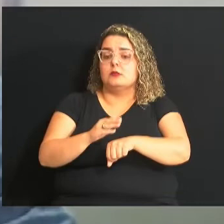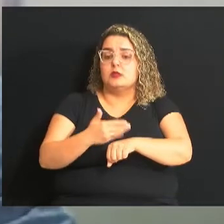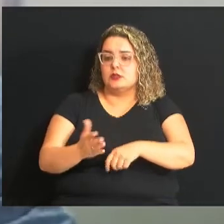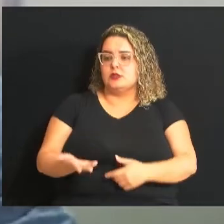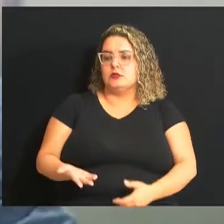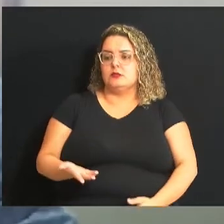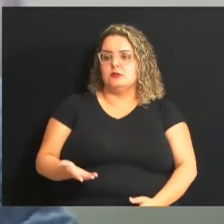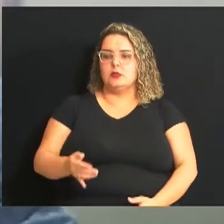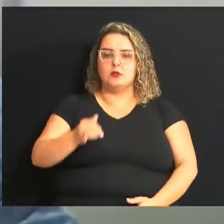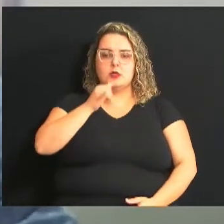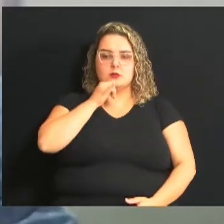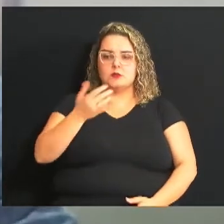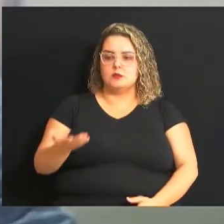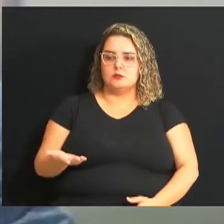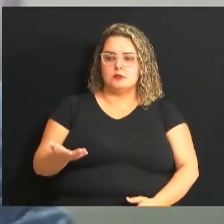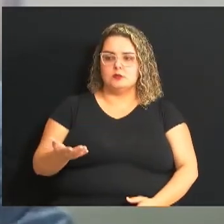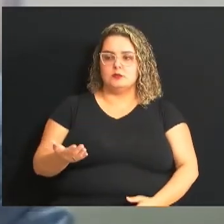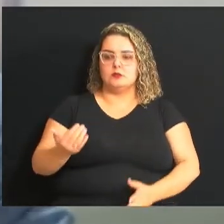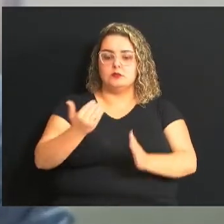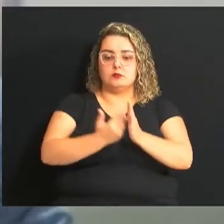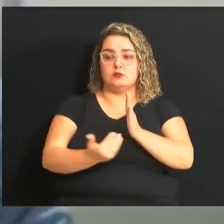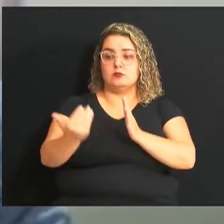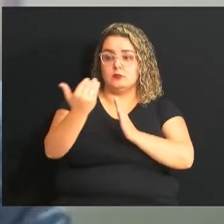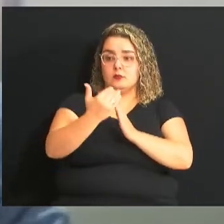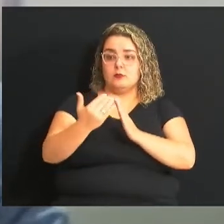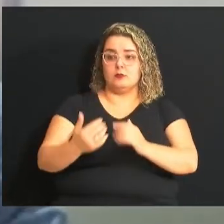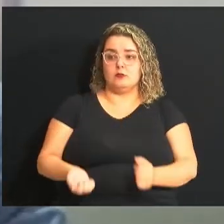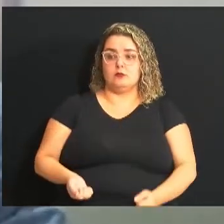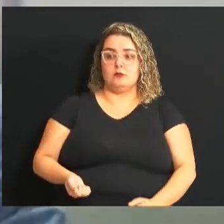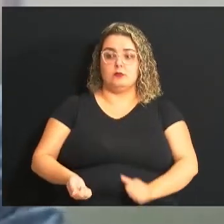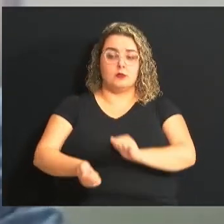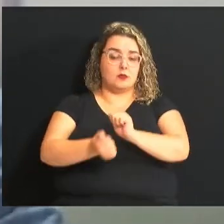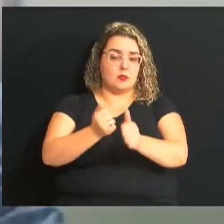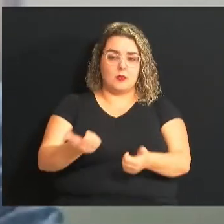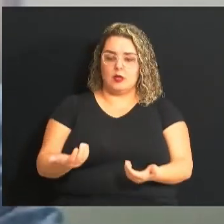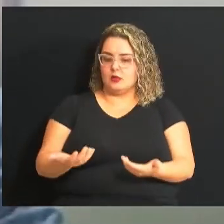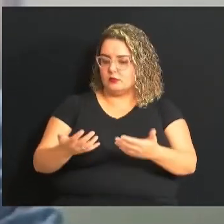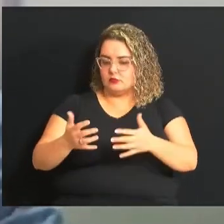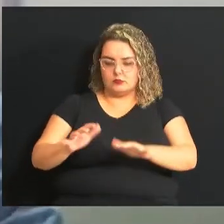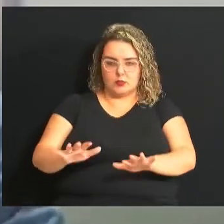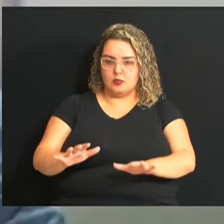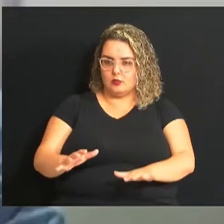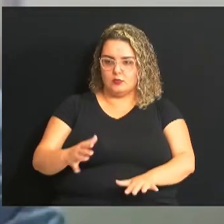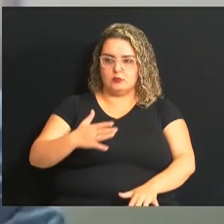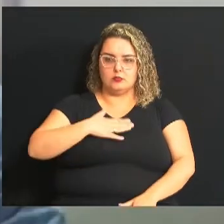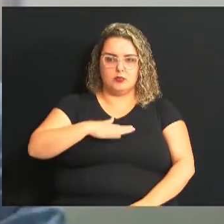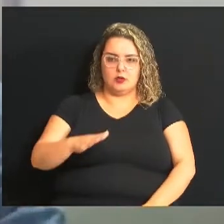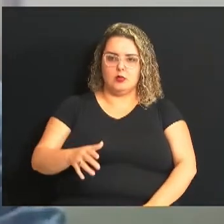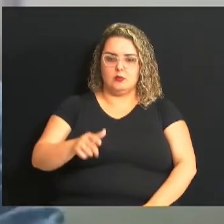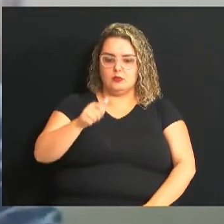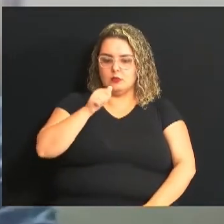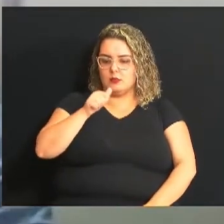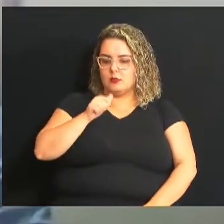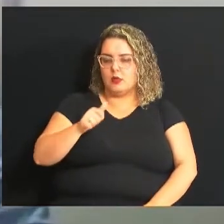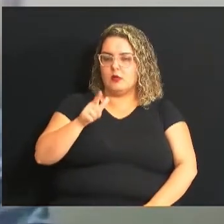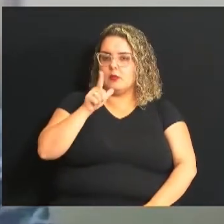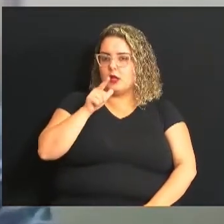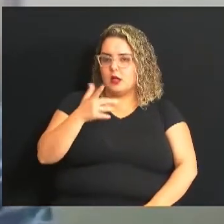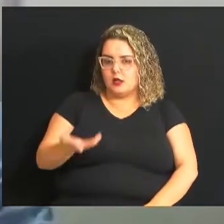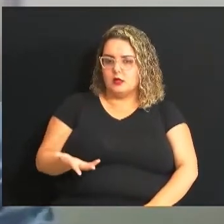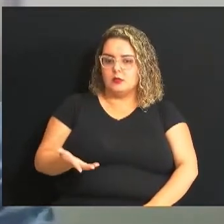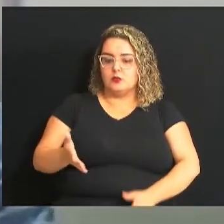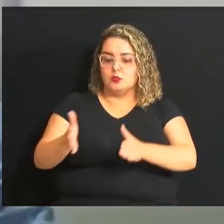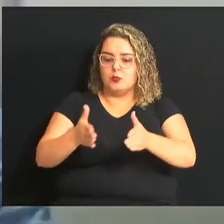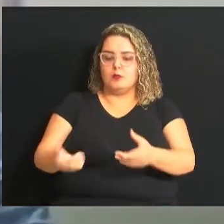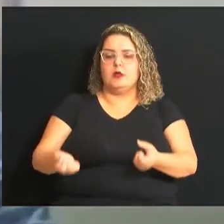Então, temos aí no alto rendimento, muitas vezes, atleta que não gosta de tomar água durante a atividade física porque passa mal, qualquer coisa do tipo. Mas óbvio que a gente não está falando de